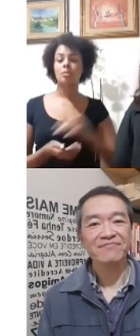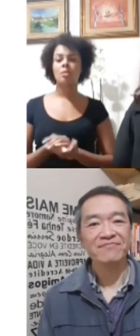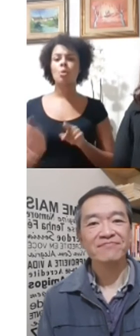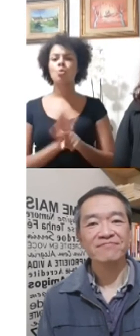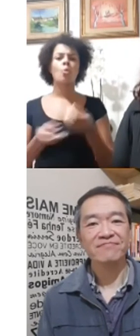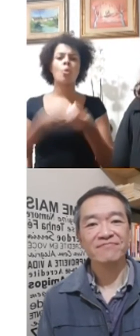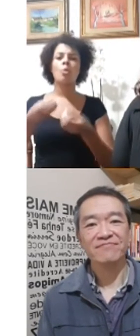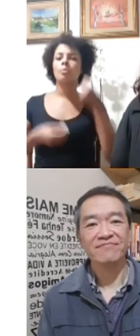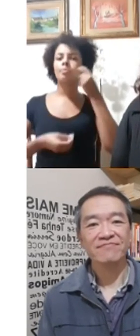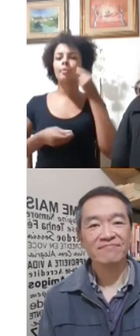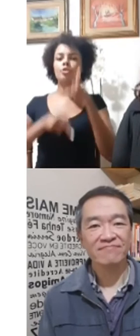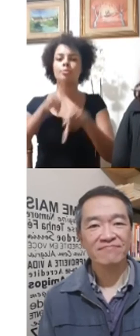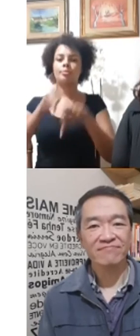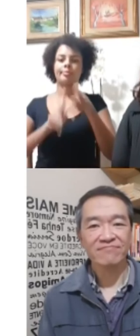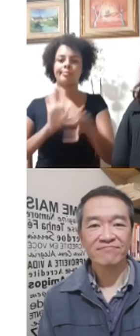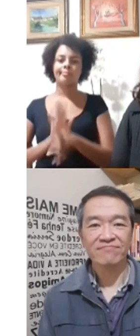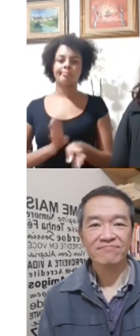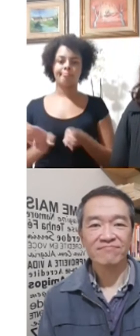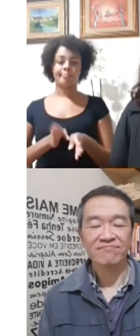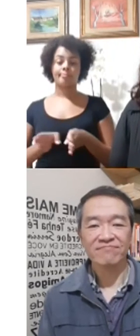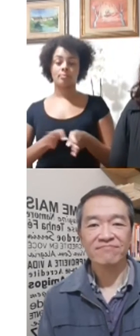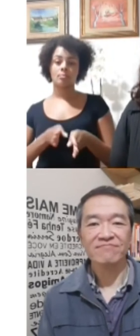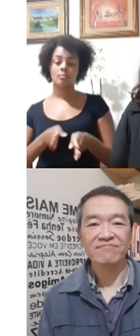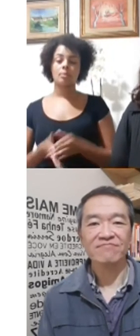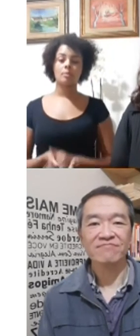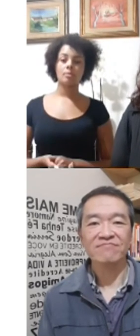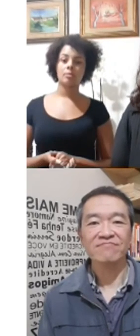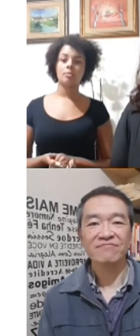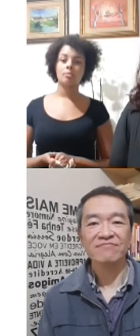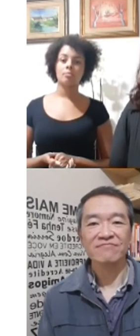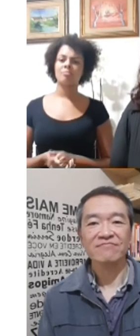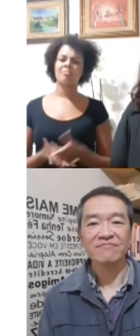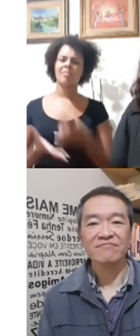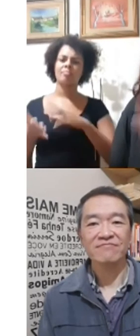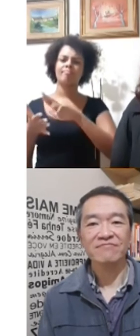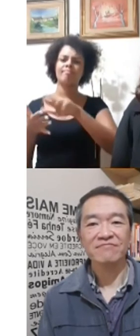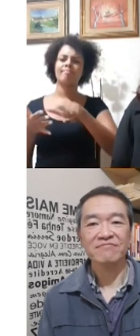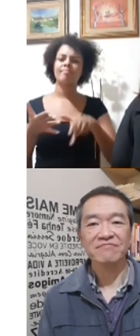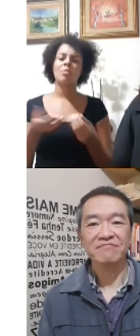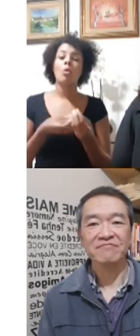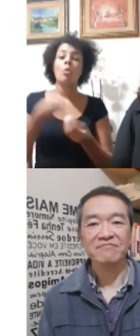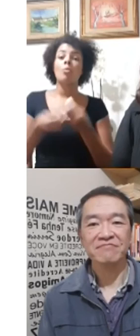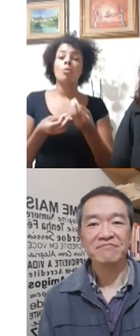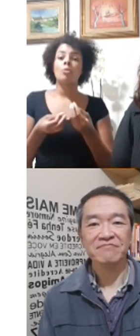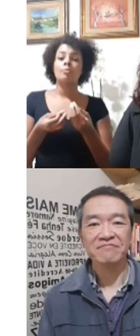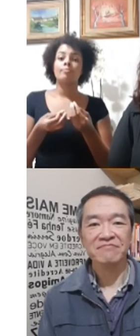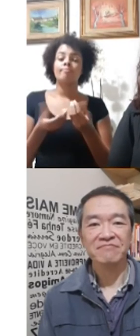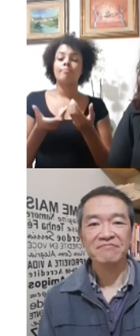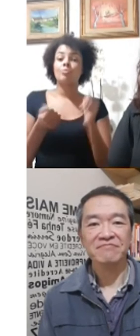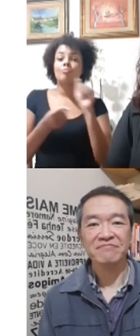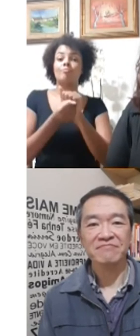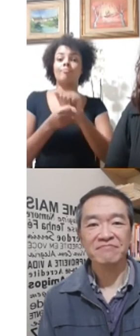as políticas públicas de acessibilidade. E, enfim, como é que a gente está encarando isso tudo